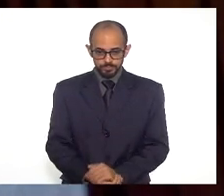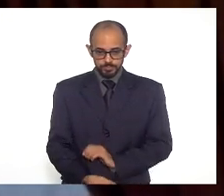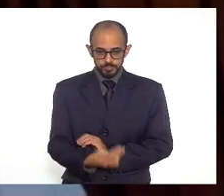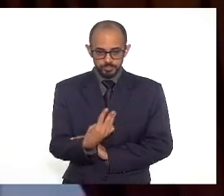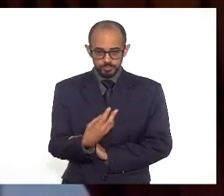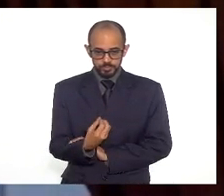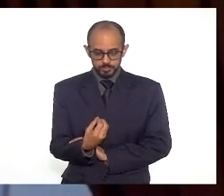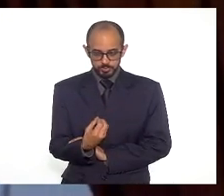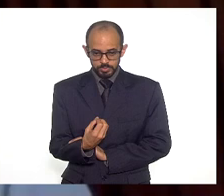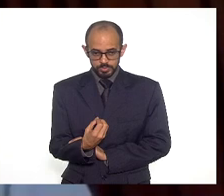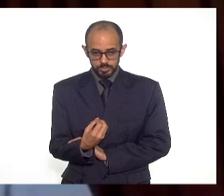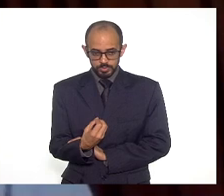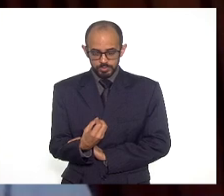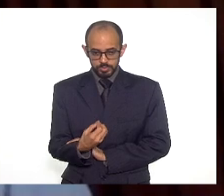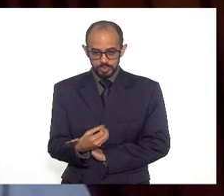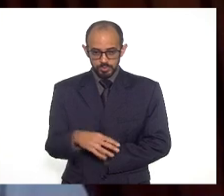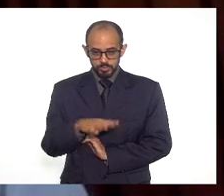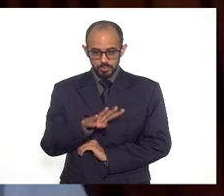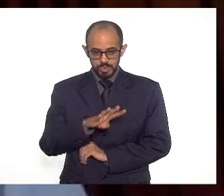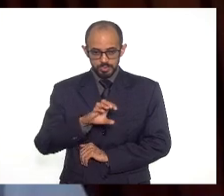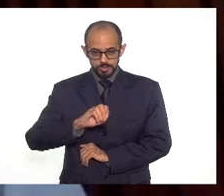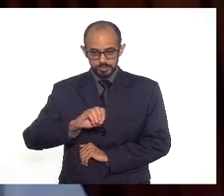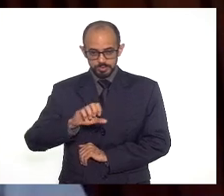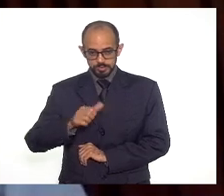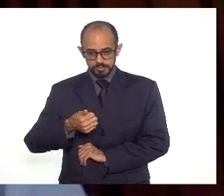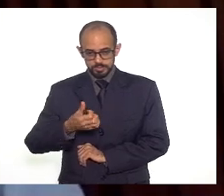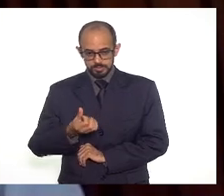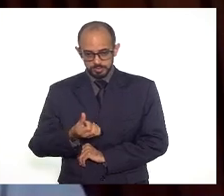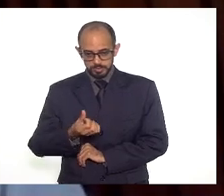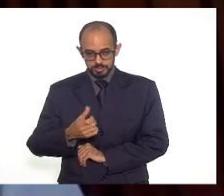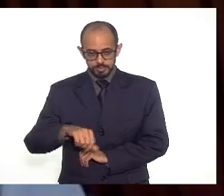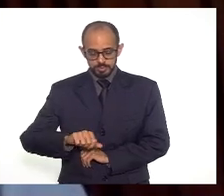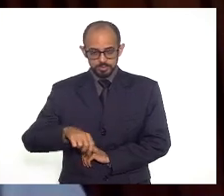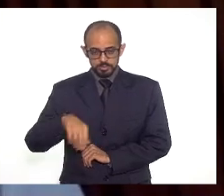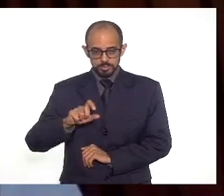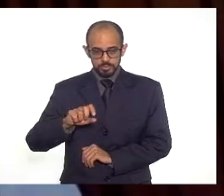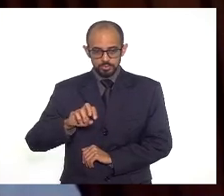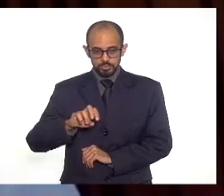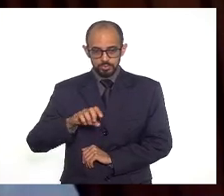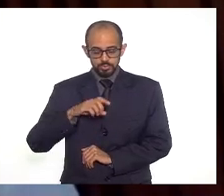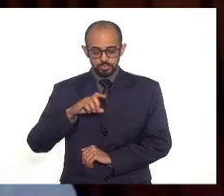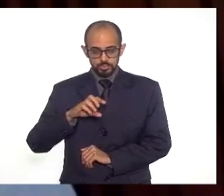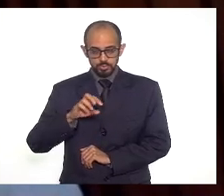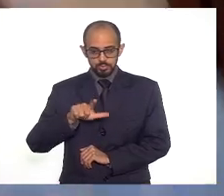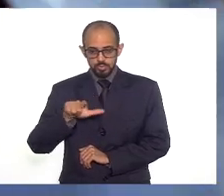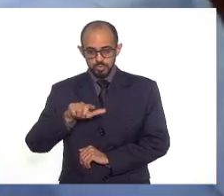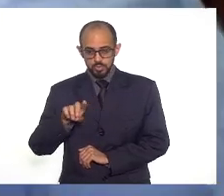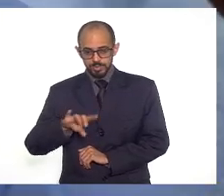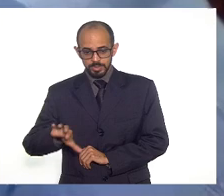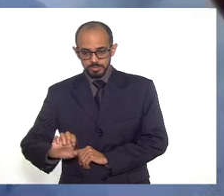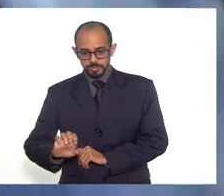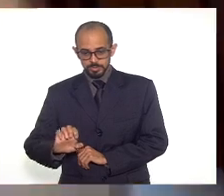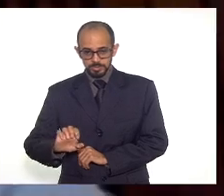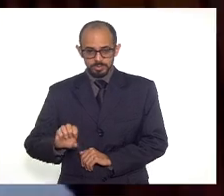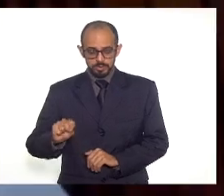30, projeto de lei 4016/2021, autoria deputado Luiz Martins, parecer pela constitucionalidade com